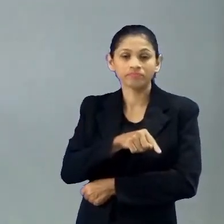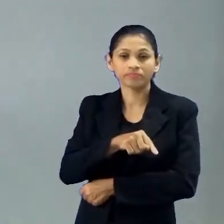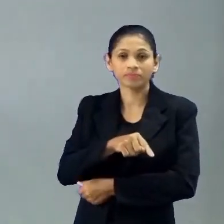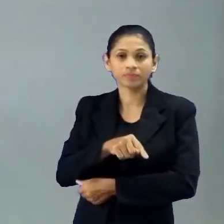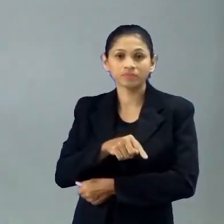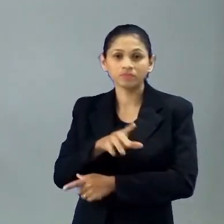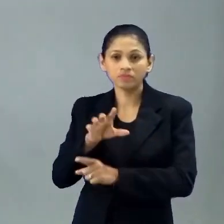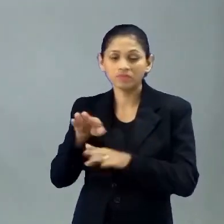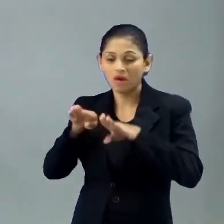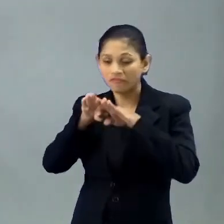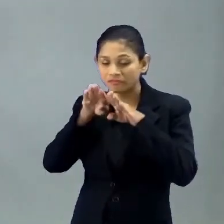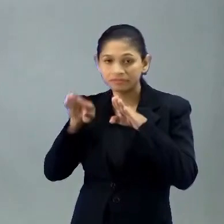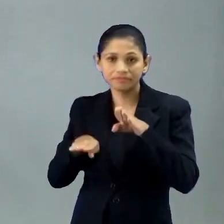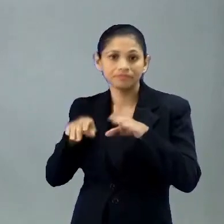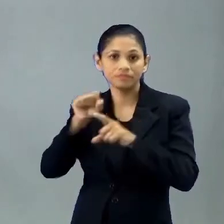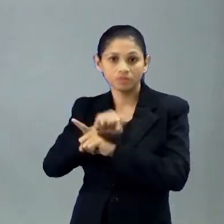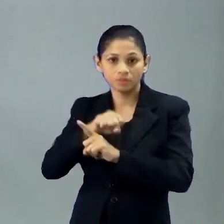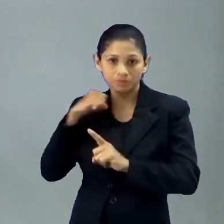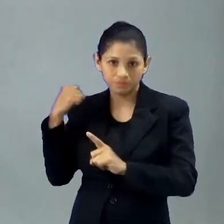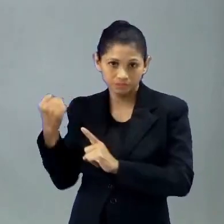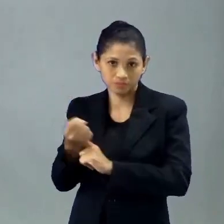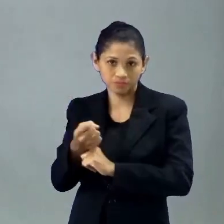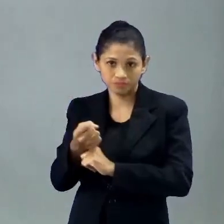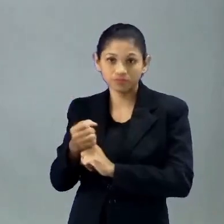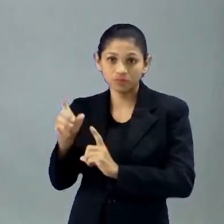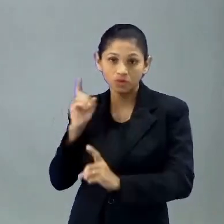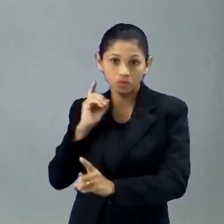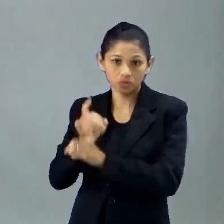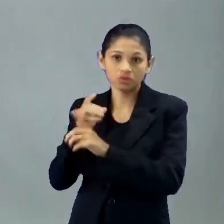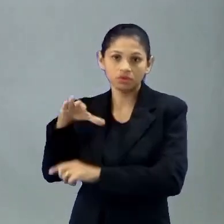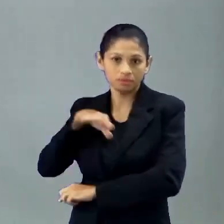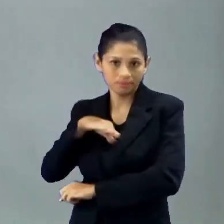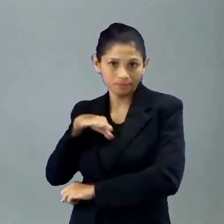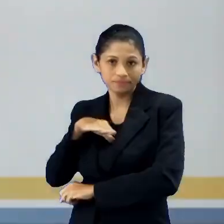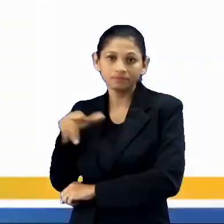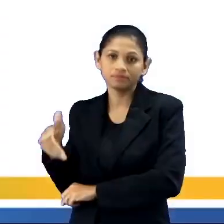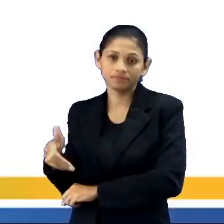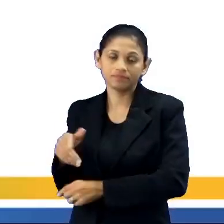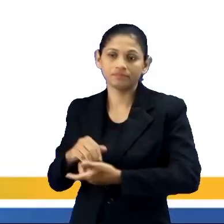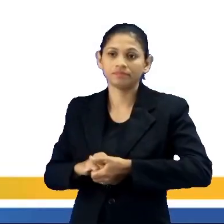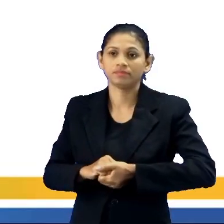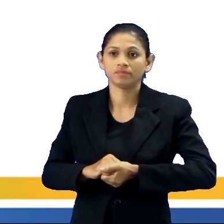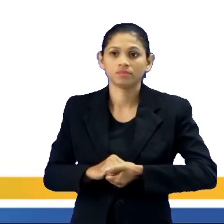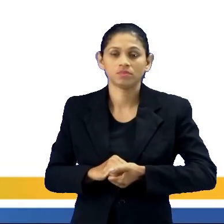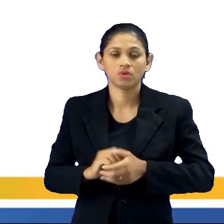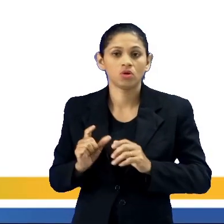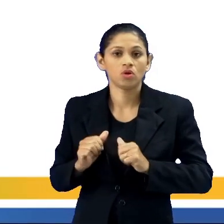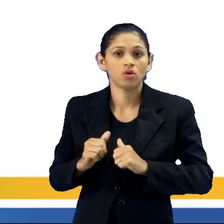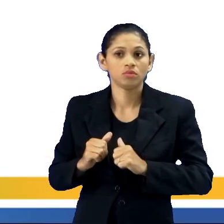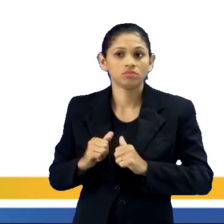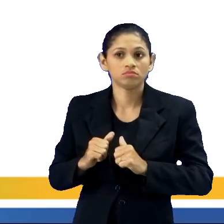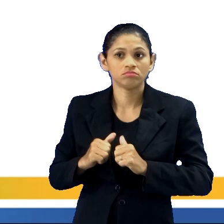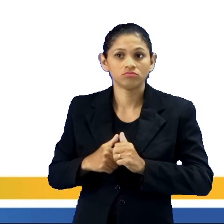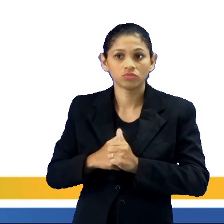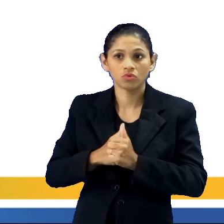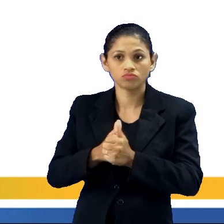desigualdades sociais que nós podemos identificar no espaço urbano. Dando continuidade, vamos lá?